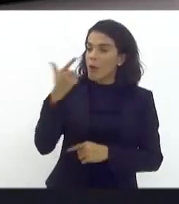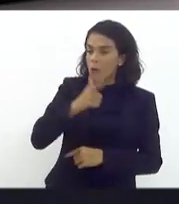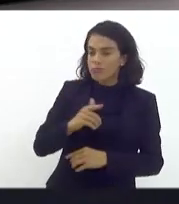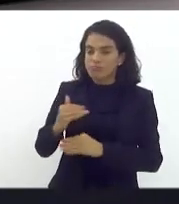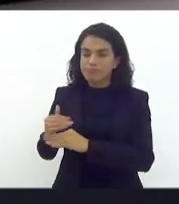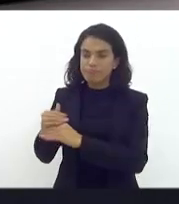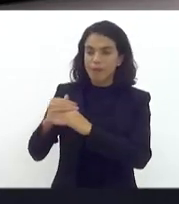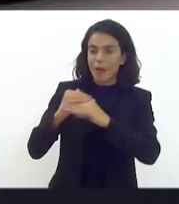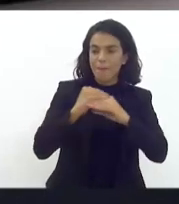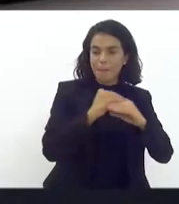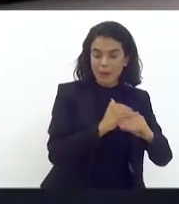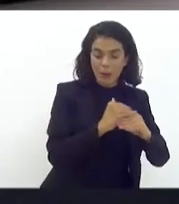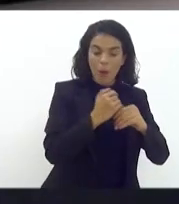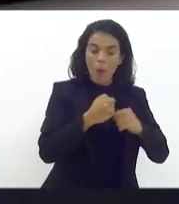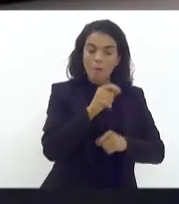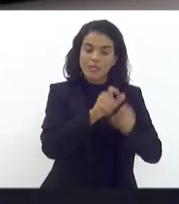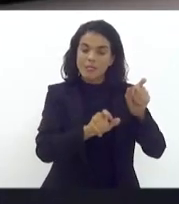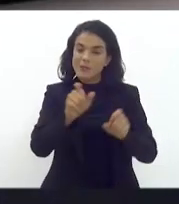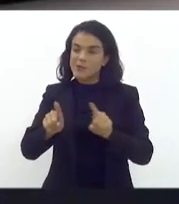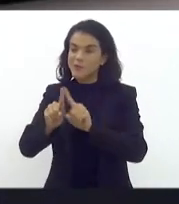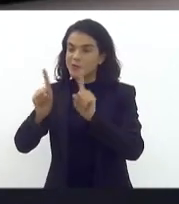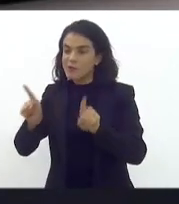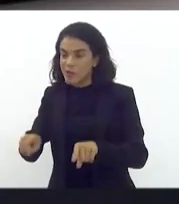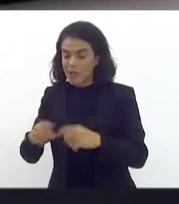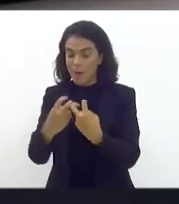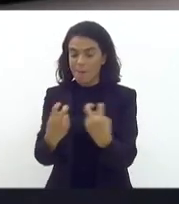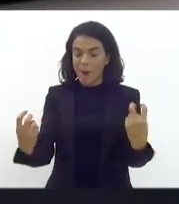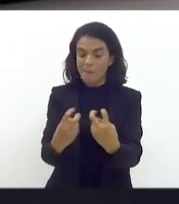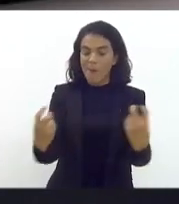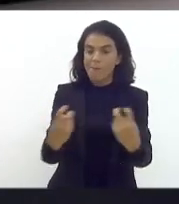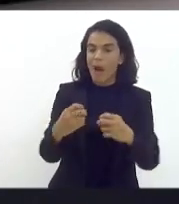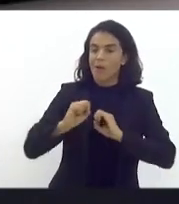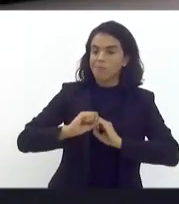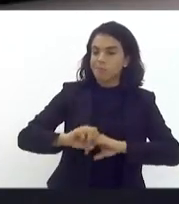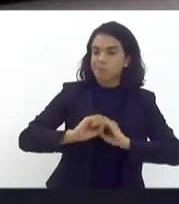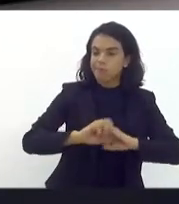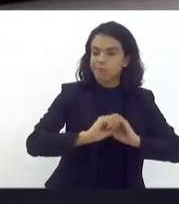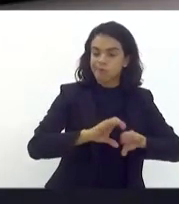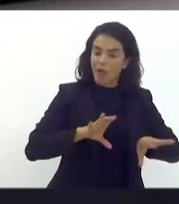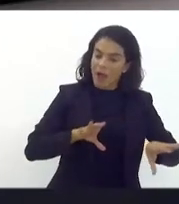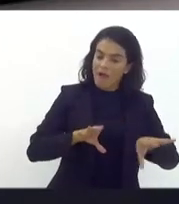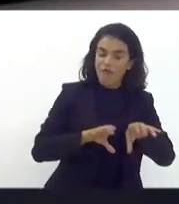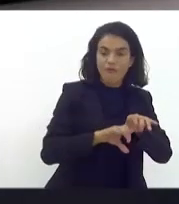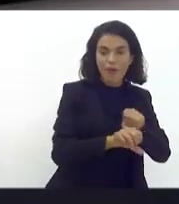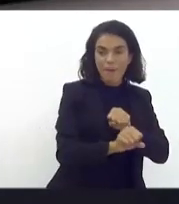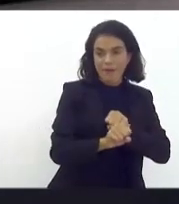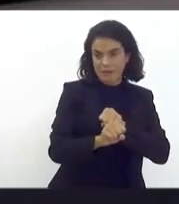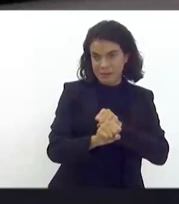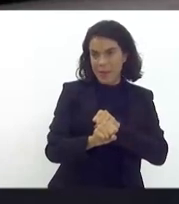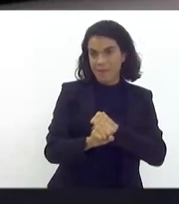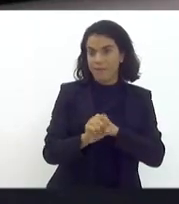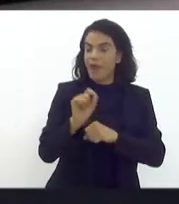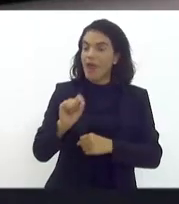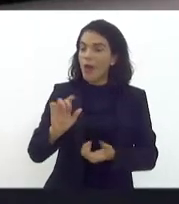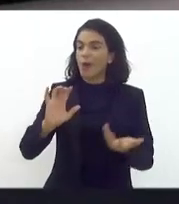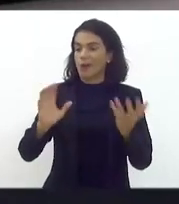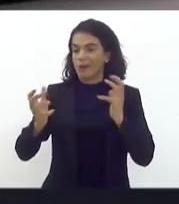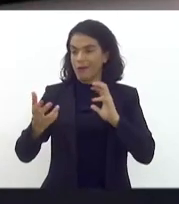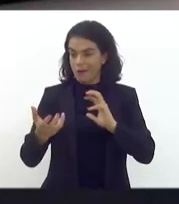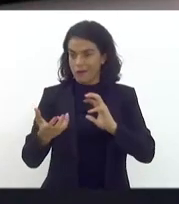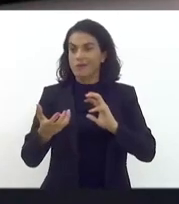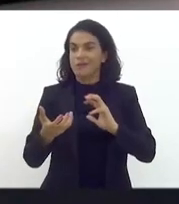Eu preciso treinar essas pessoas que vão utilizar esses procedimentos é o que tá acontecendo em algumas